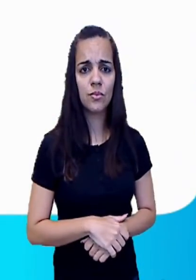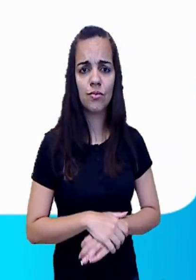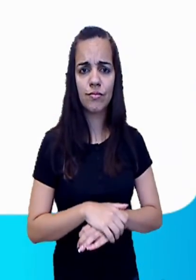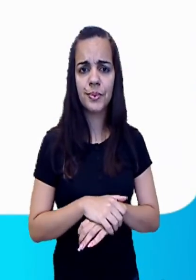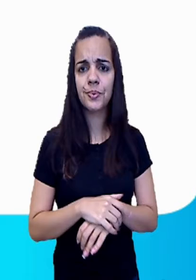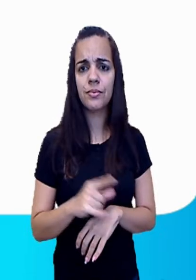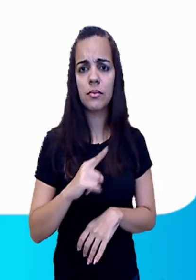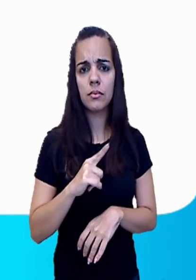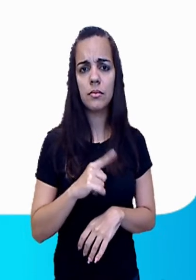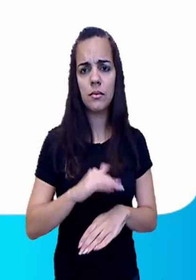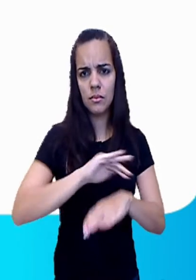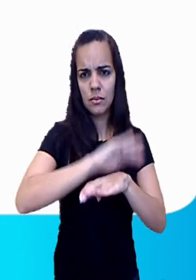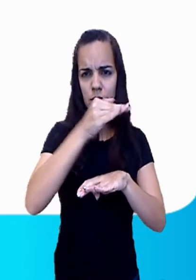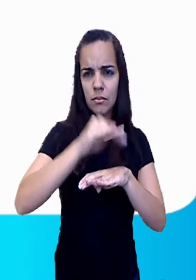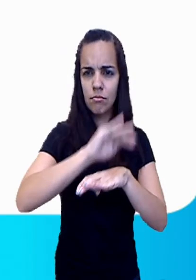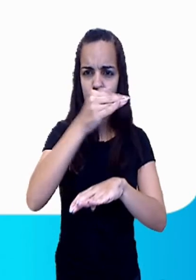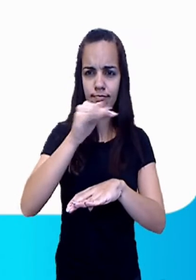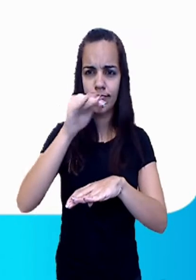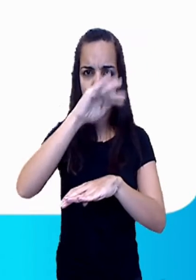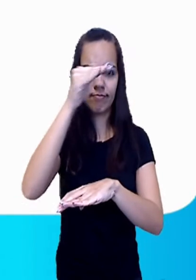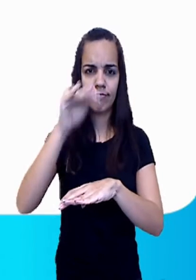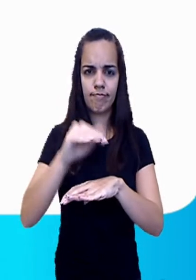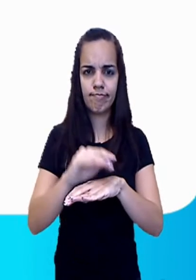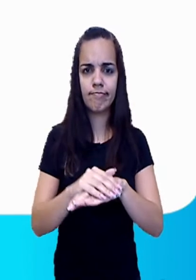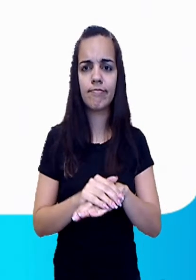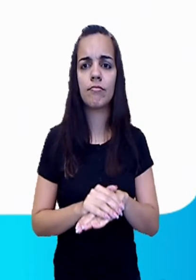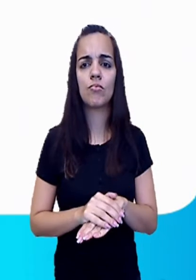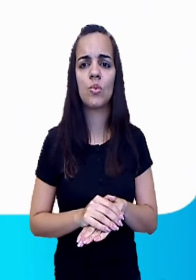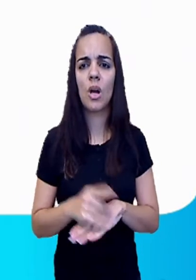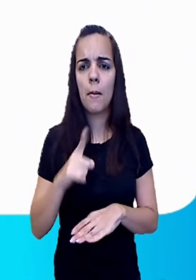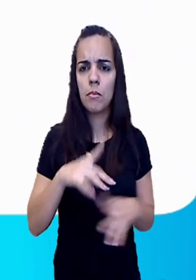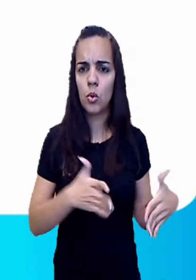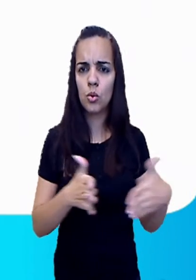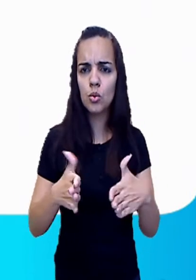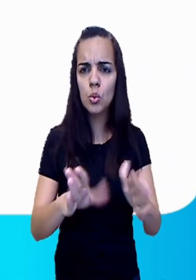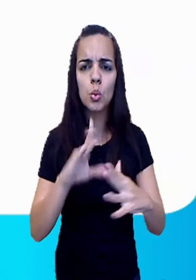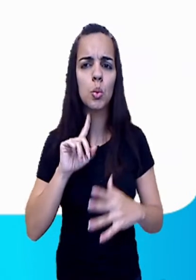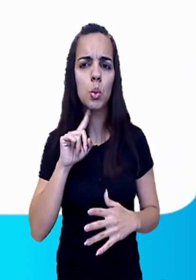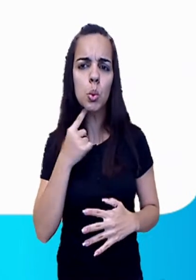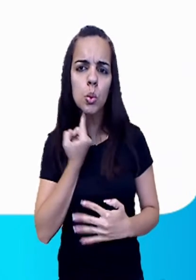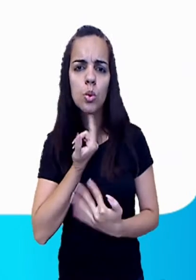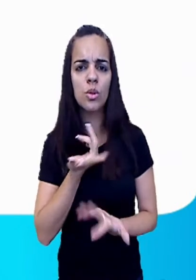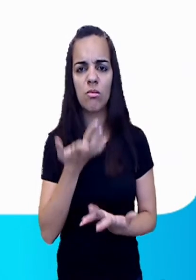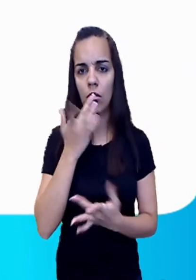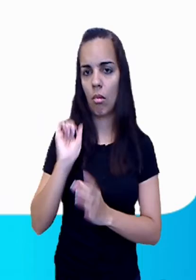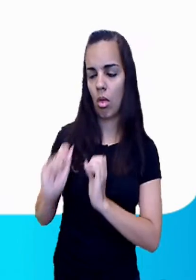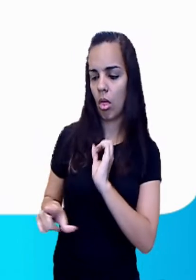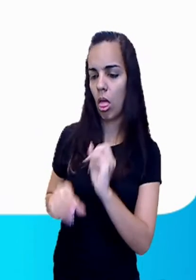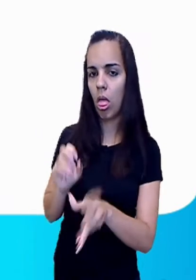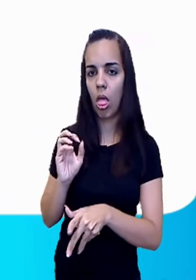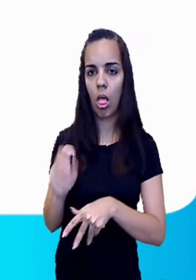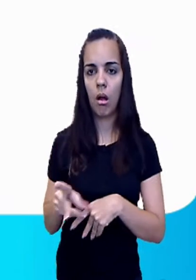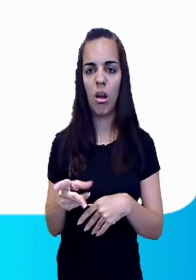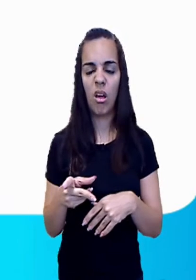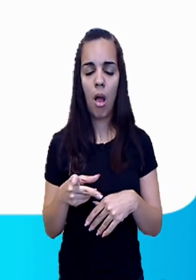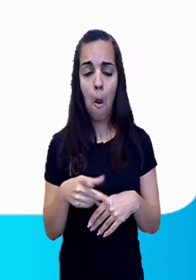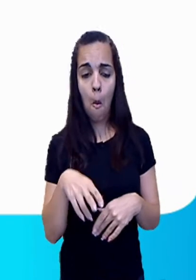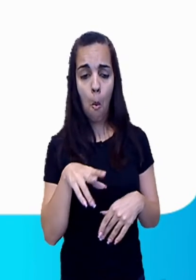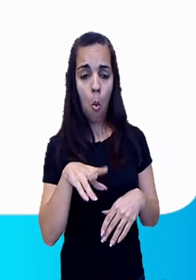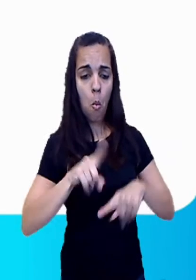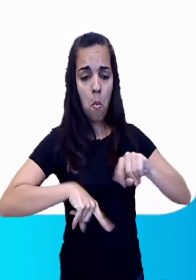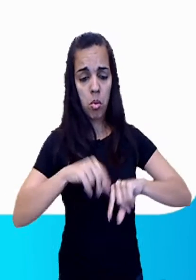a gente tem sedimentação e a poluição de rios pela descarga indevida de material